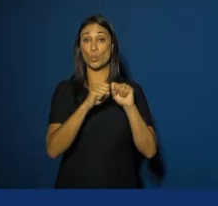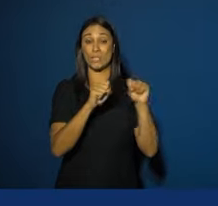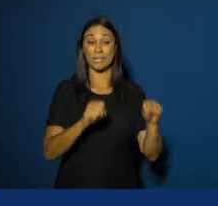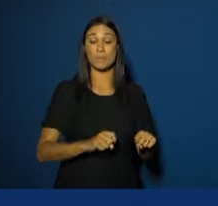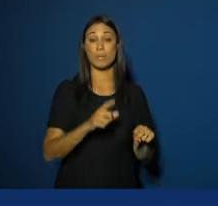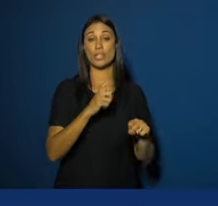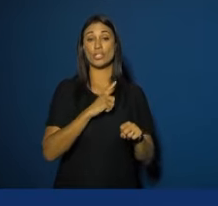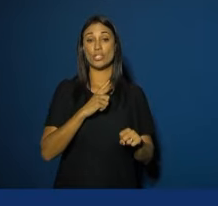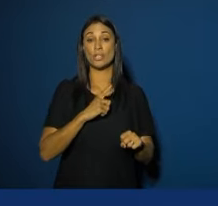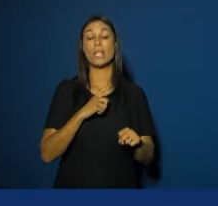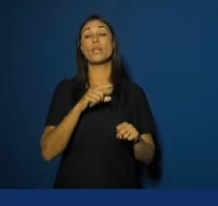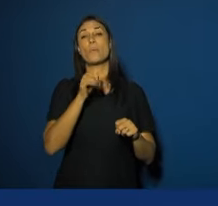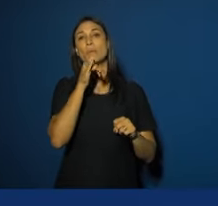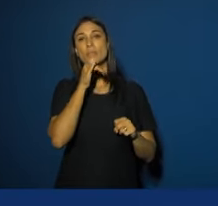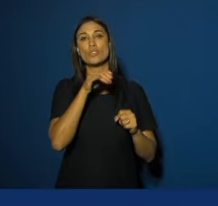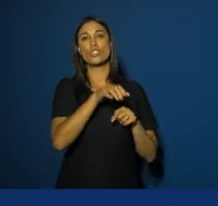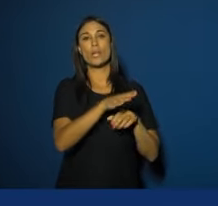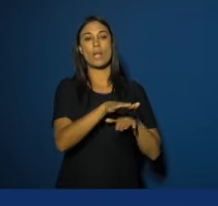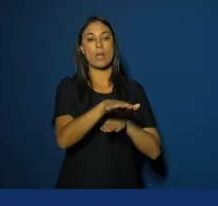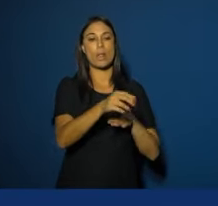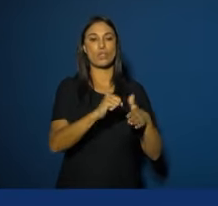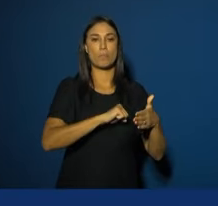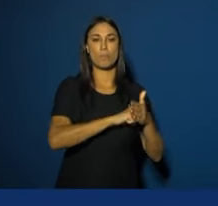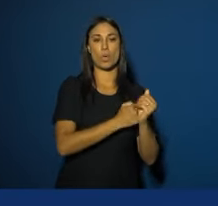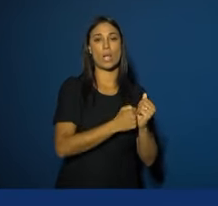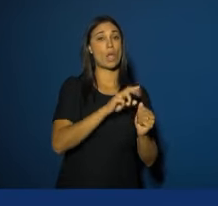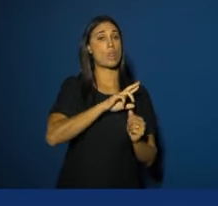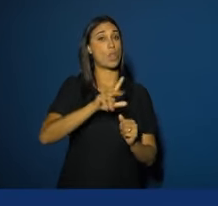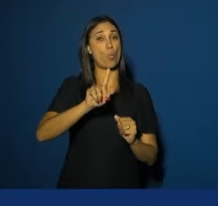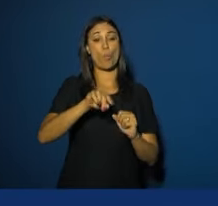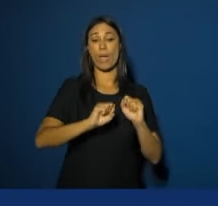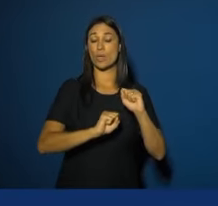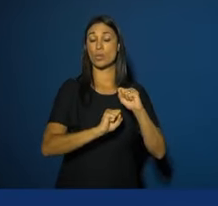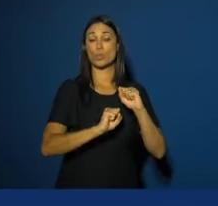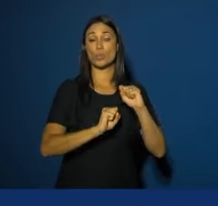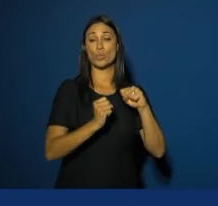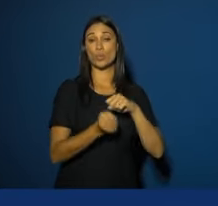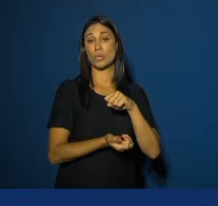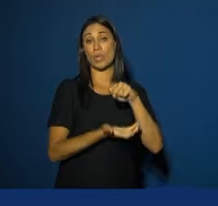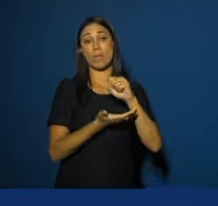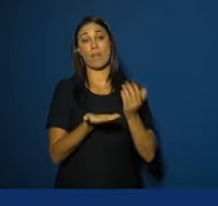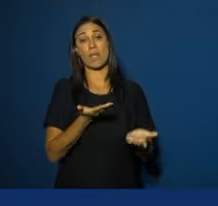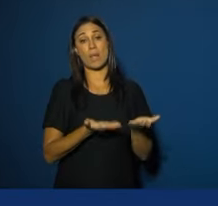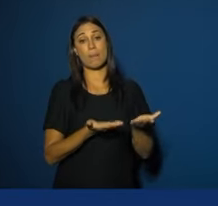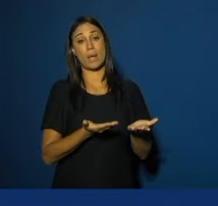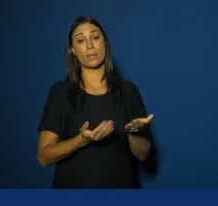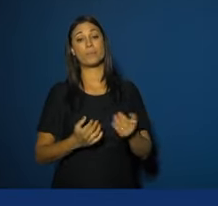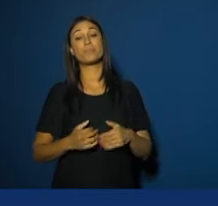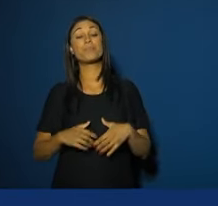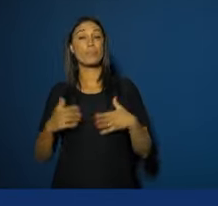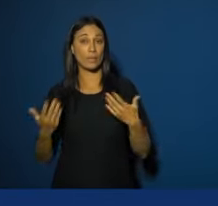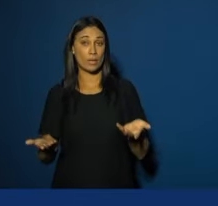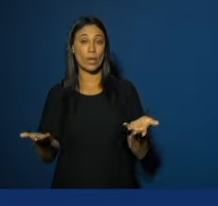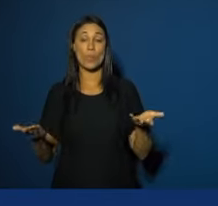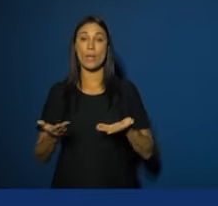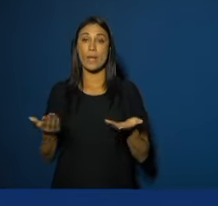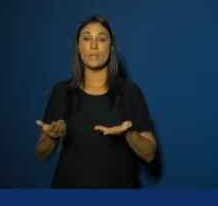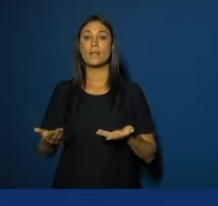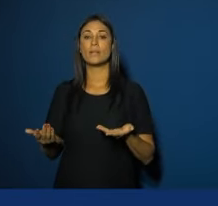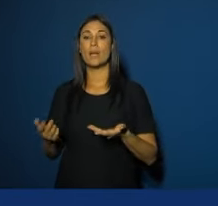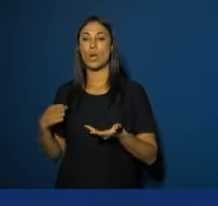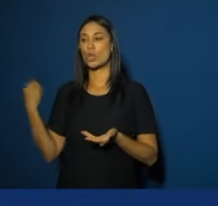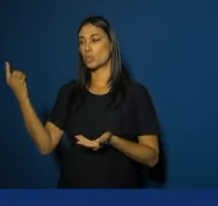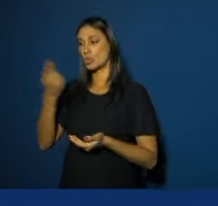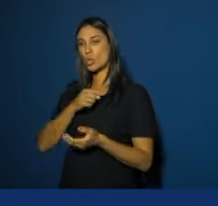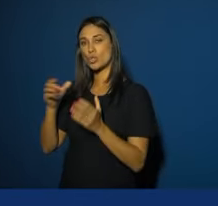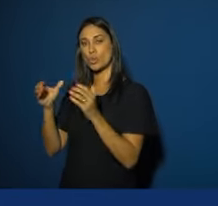temos de praças de bloqueio é antiquado não é sustentável não é não é equilibrado então essa essa vertente nós